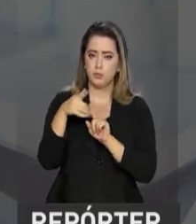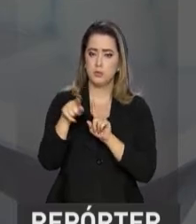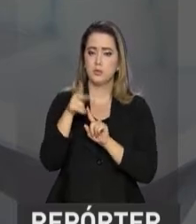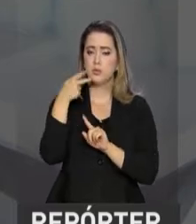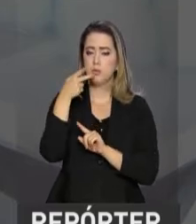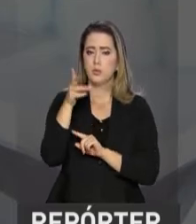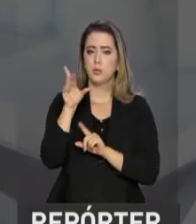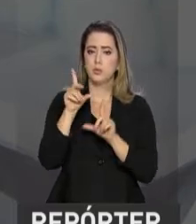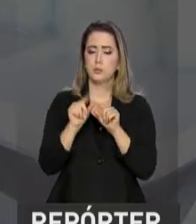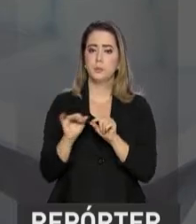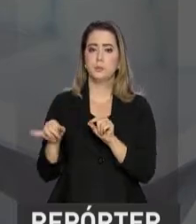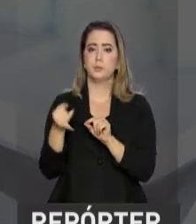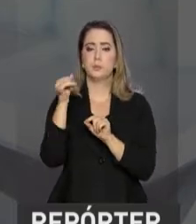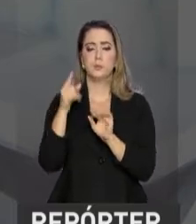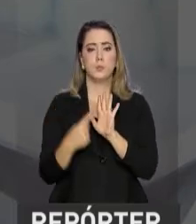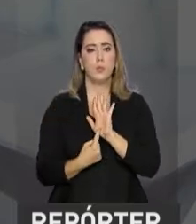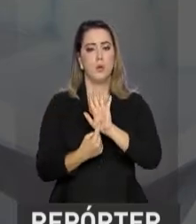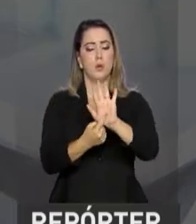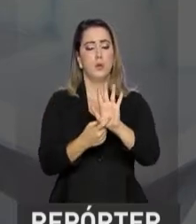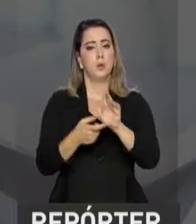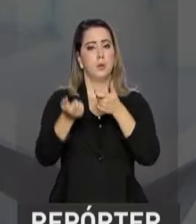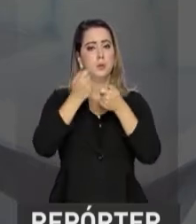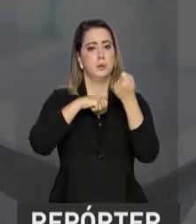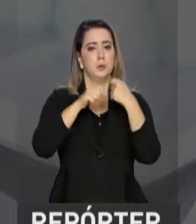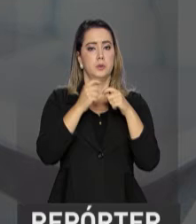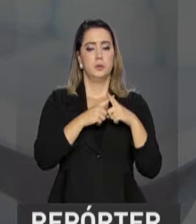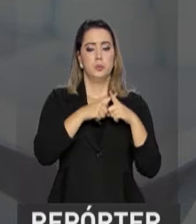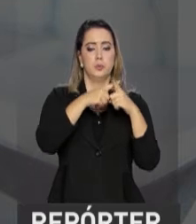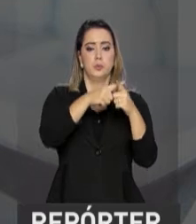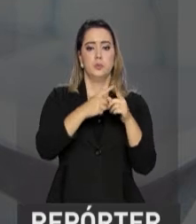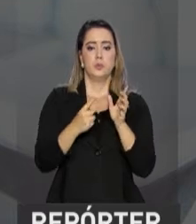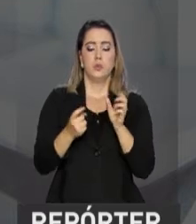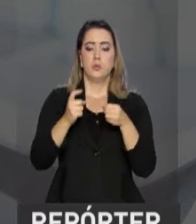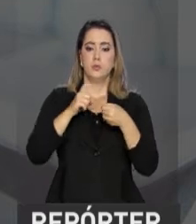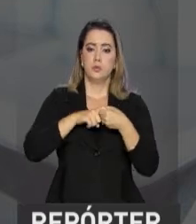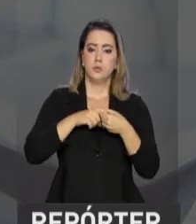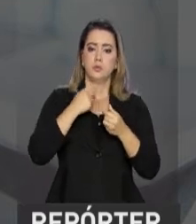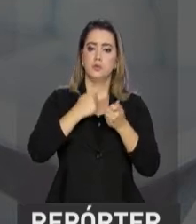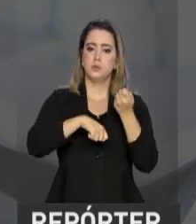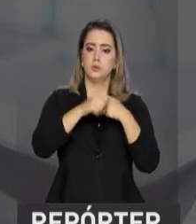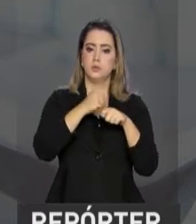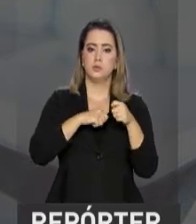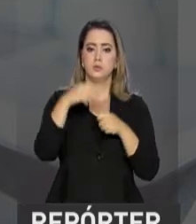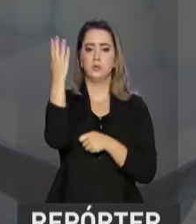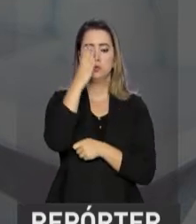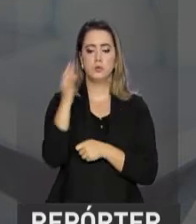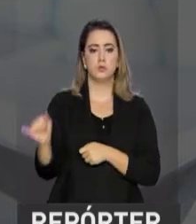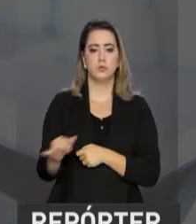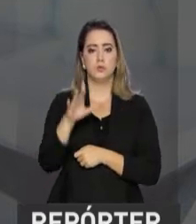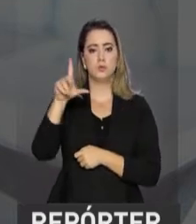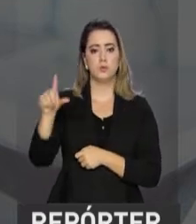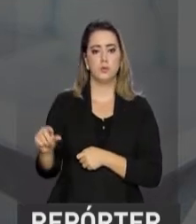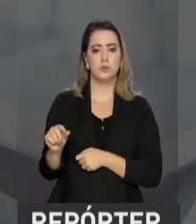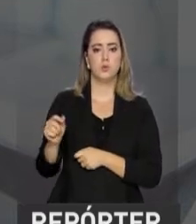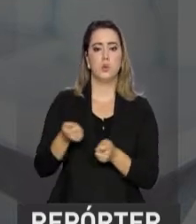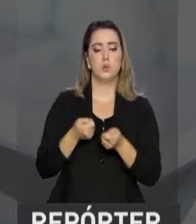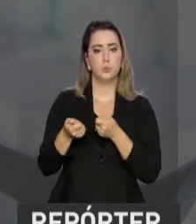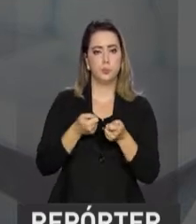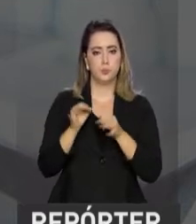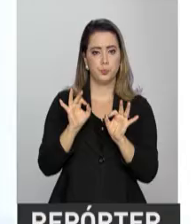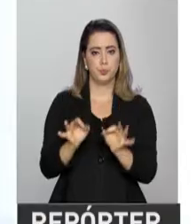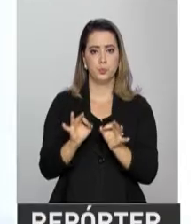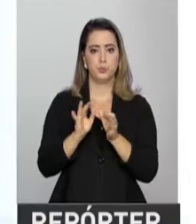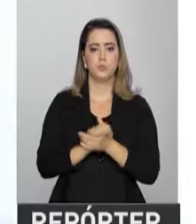reflete um conjunto de indicadores positivos que mostram a recuperação da economia brasileira como a inflação baixa e sob